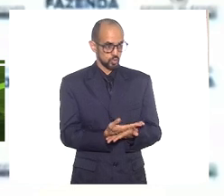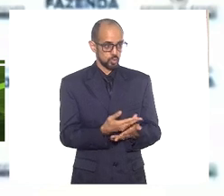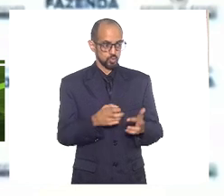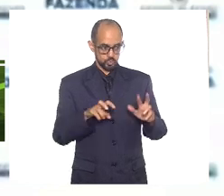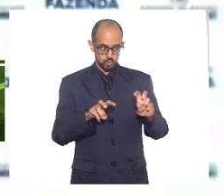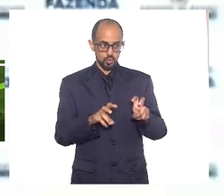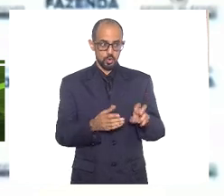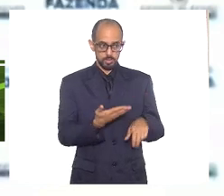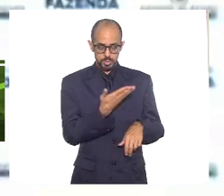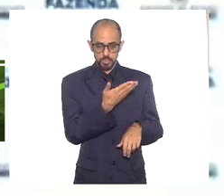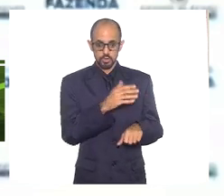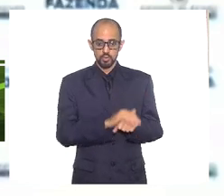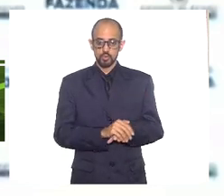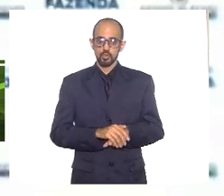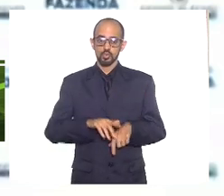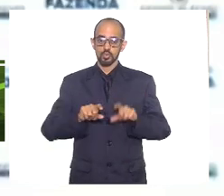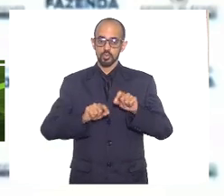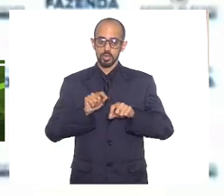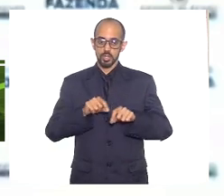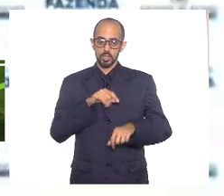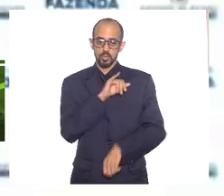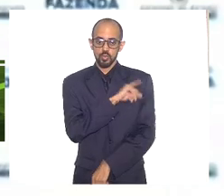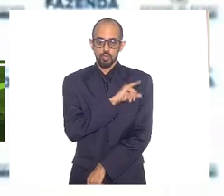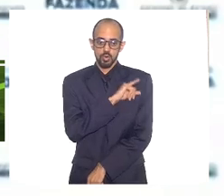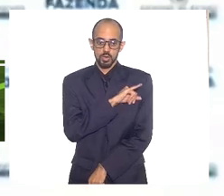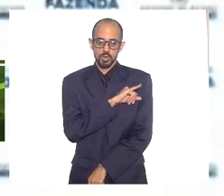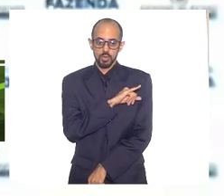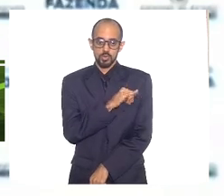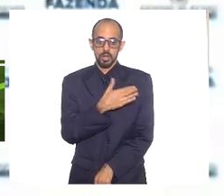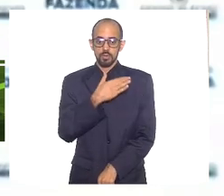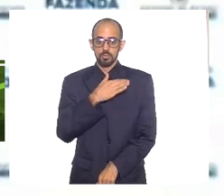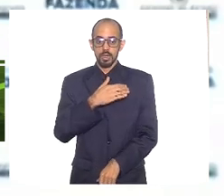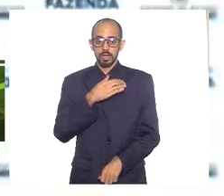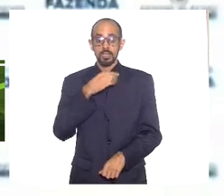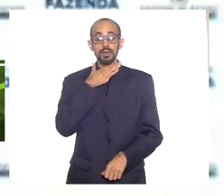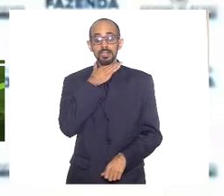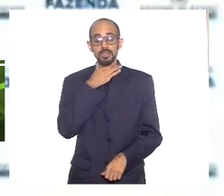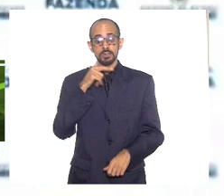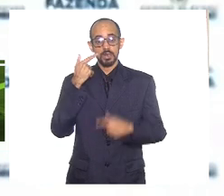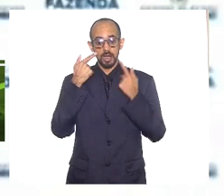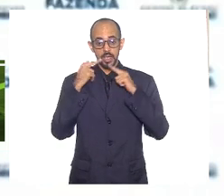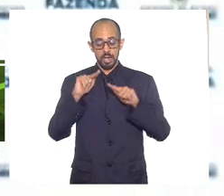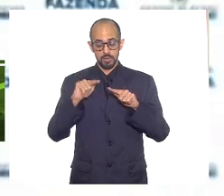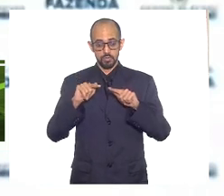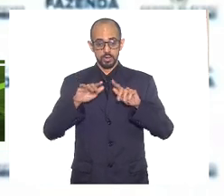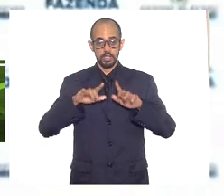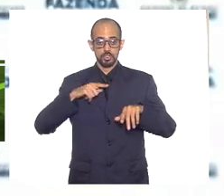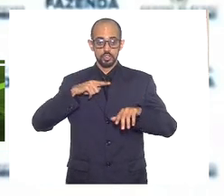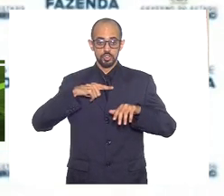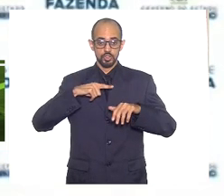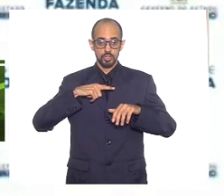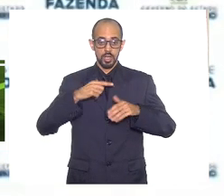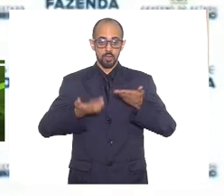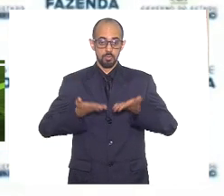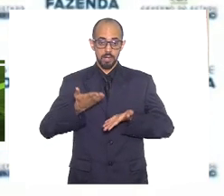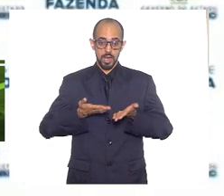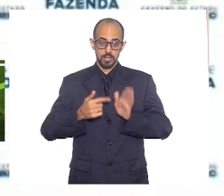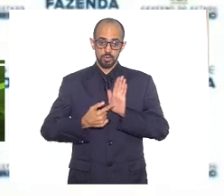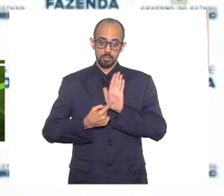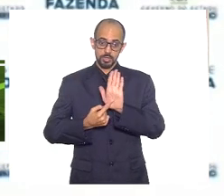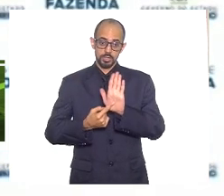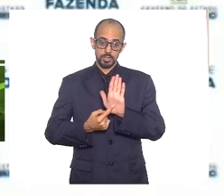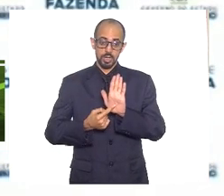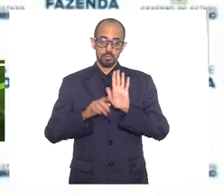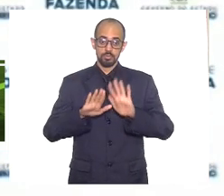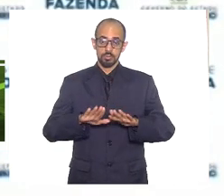Rio, ele vive uma grave crise financeira, apesar dos resultados apresentados. Isso se deve ao fato de nós